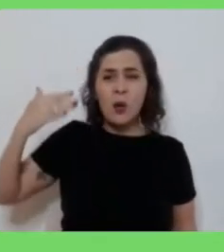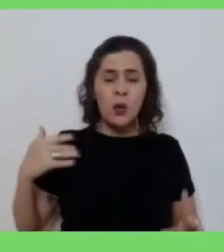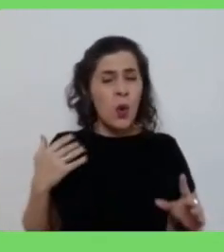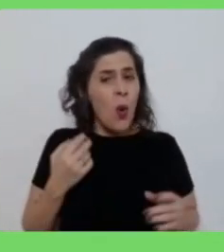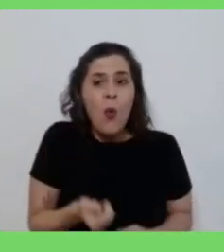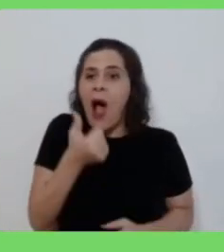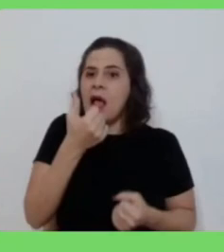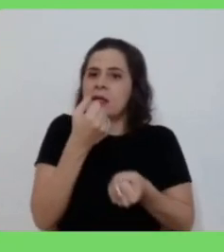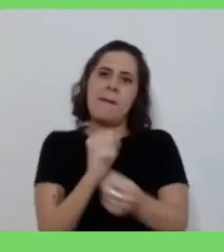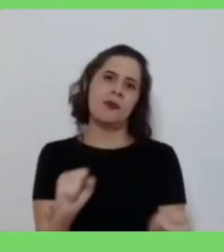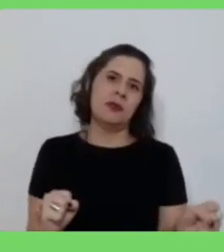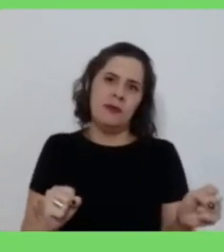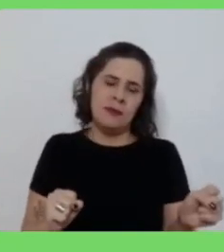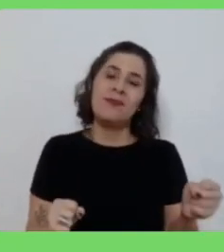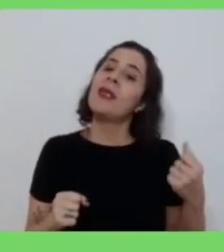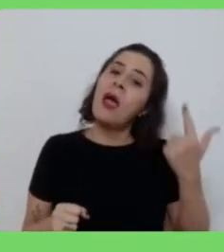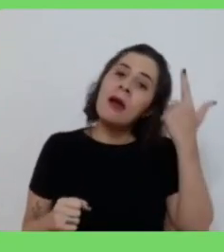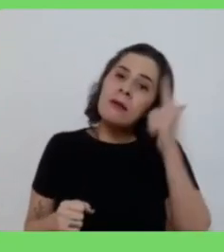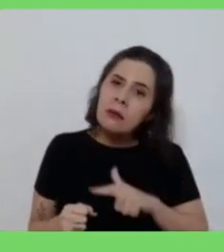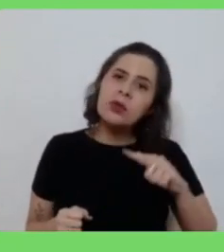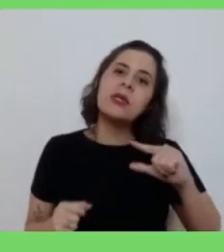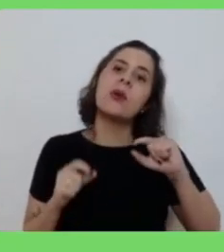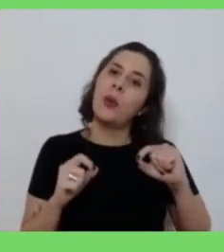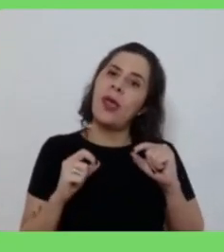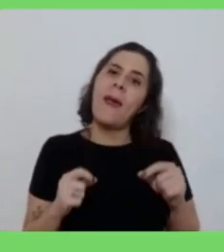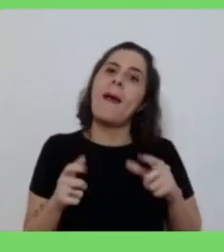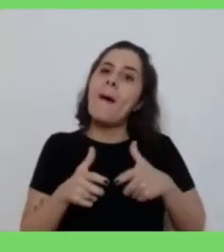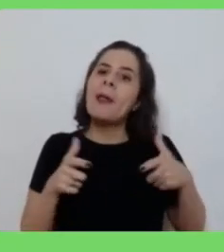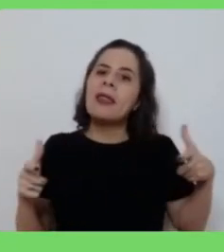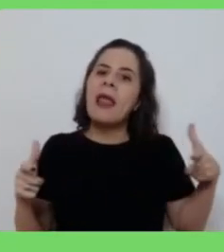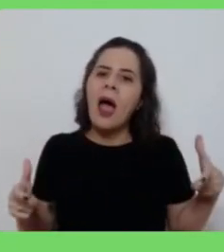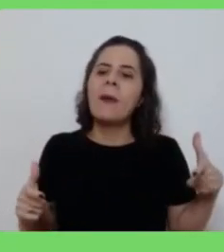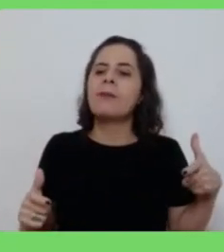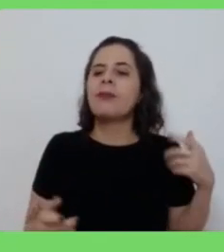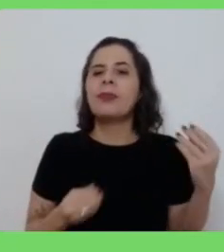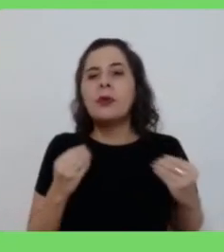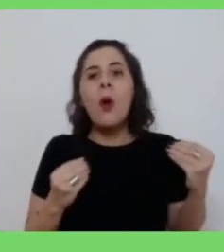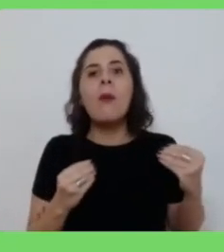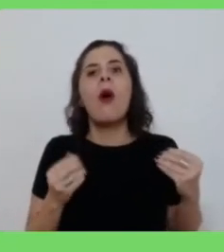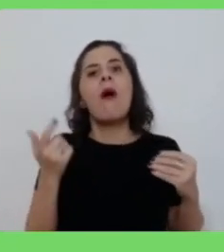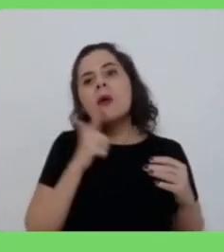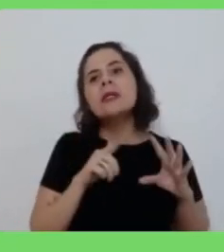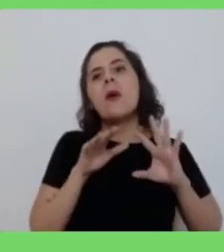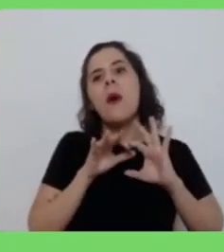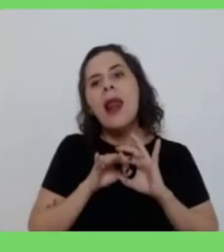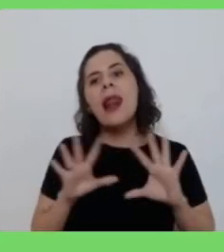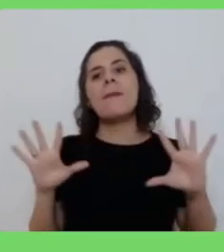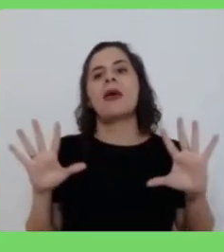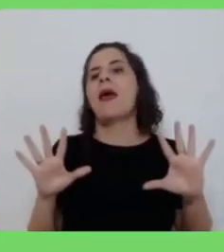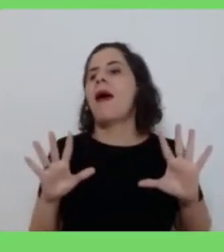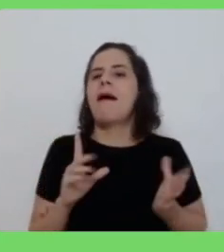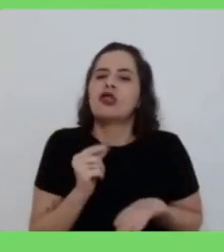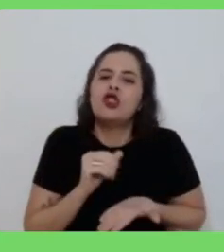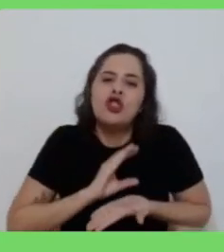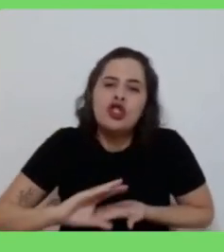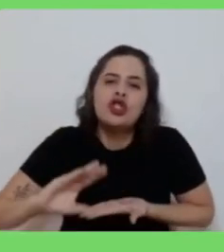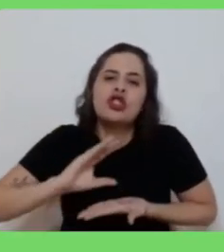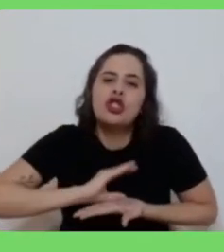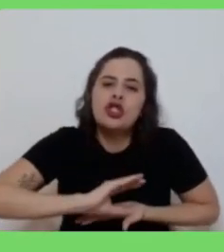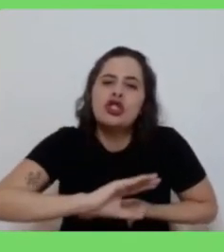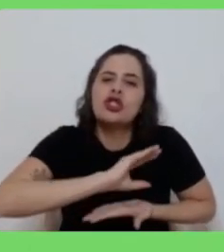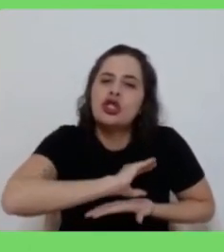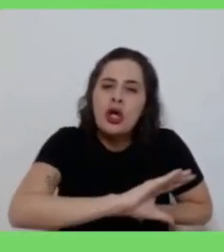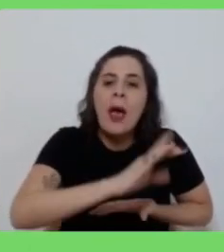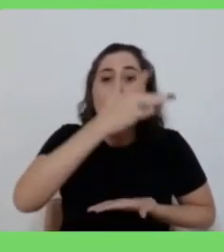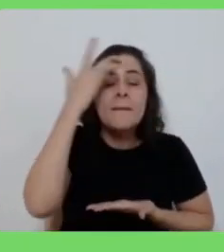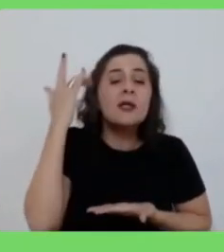uma uma maior eh uma maior liberação aí de de recursos paraas pessoas desenvolverem